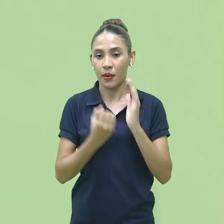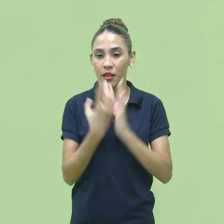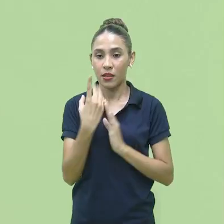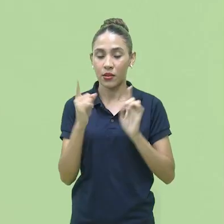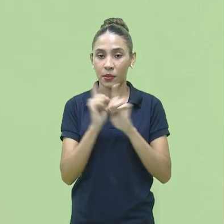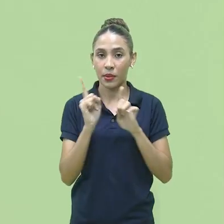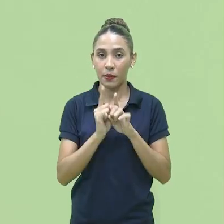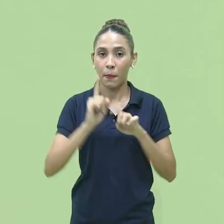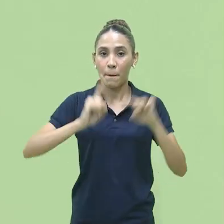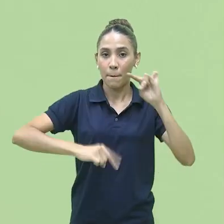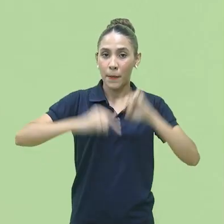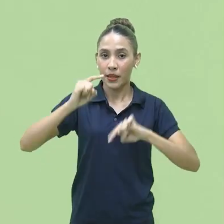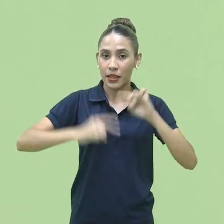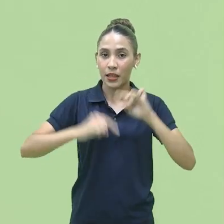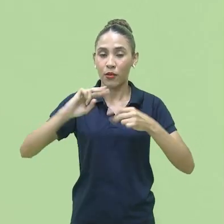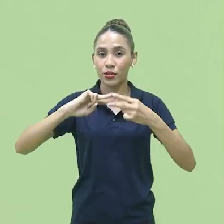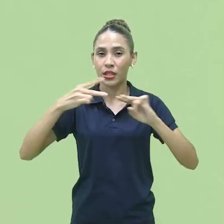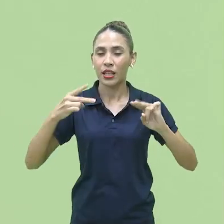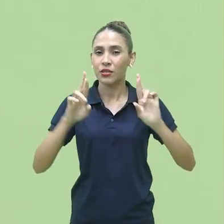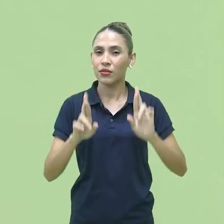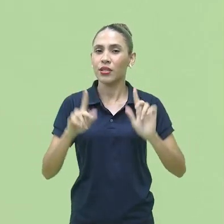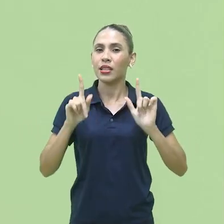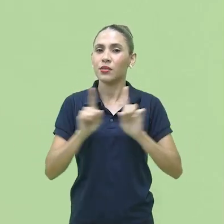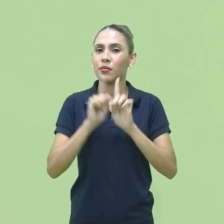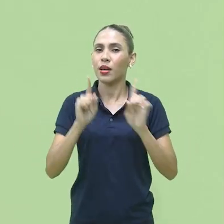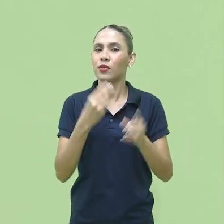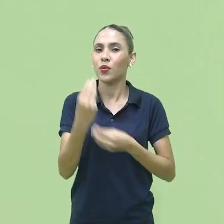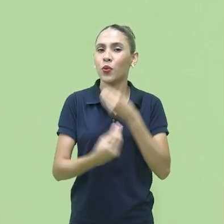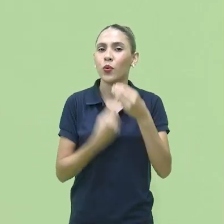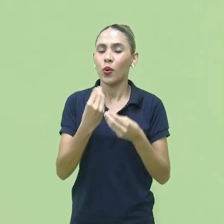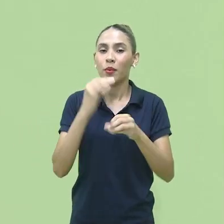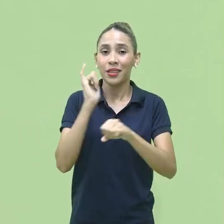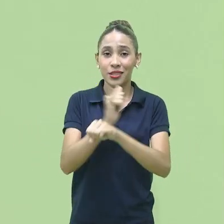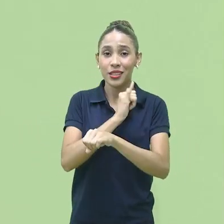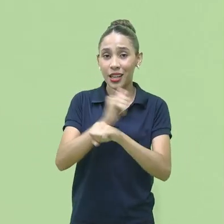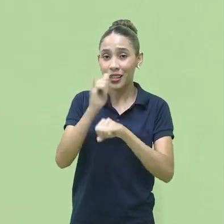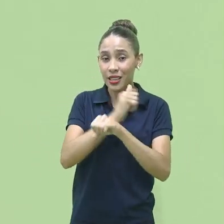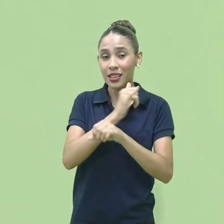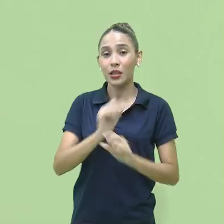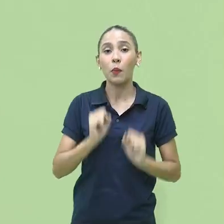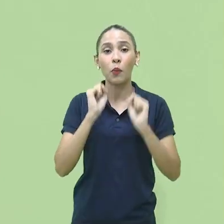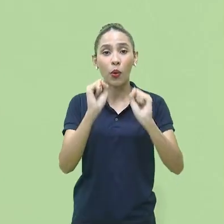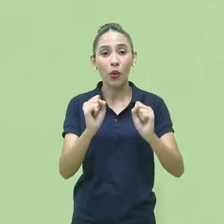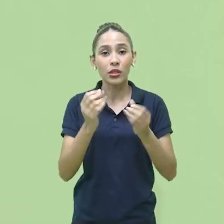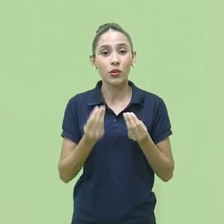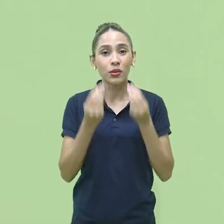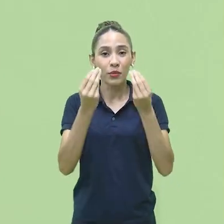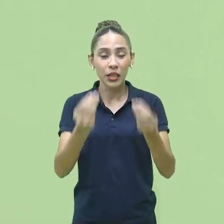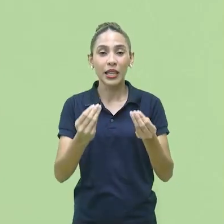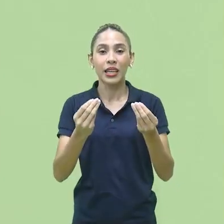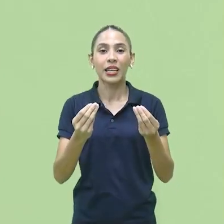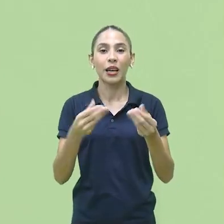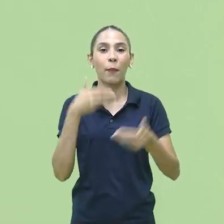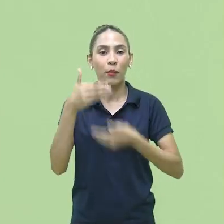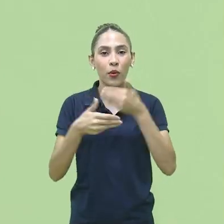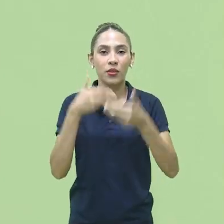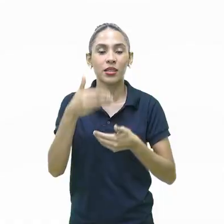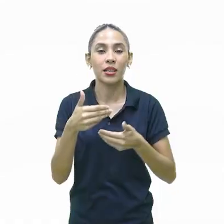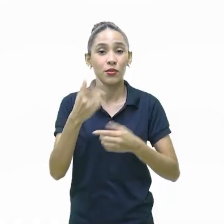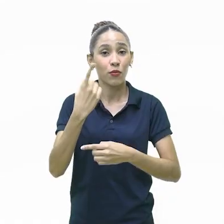material genético diferente. De que forma essa estratégia, né, ela contribui aí para o processo